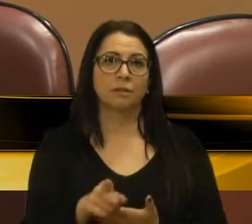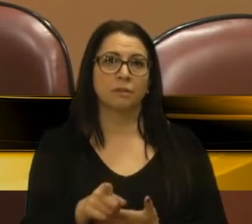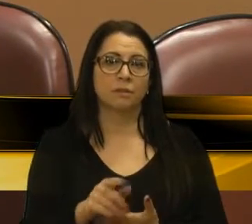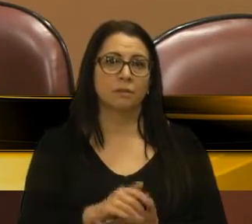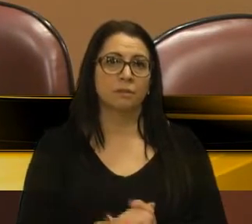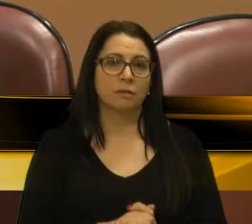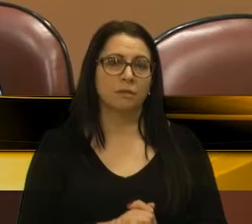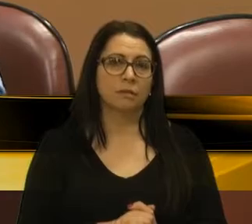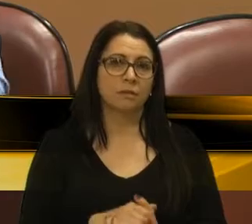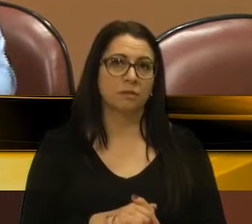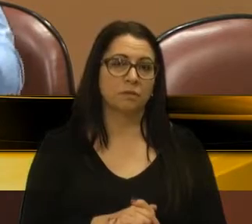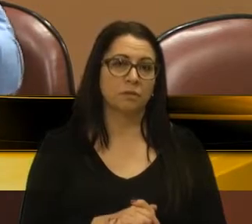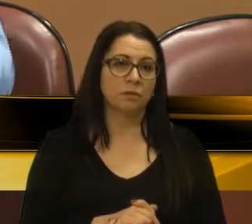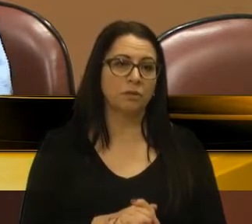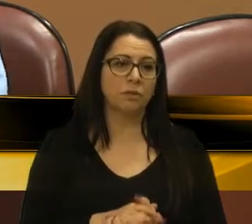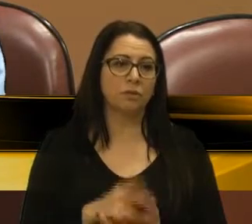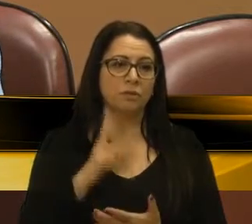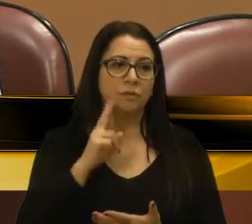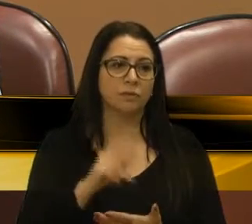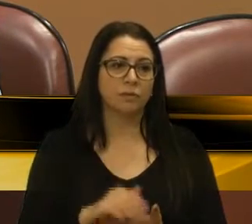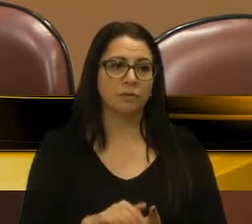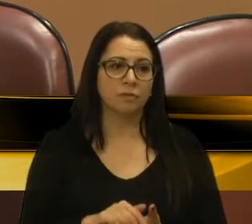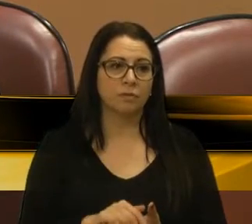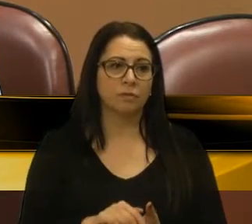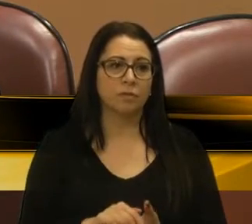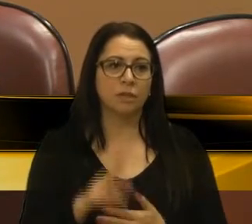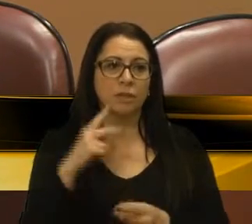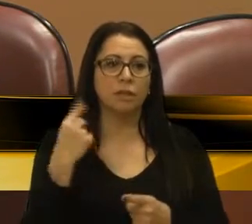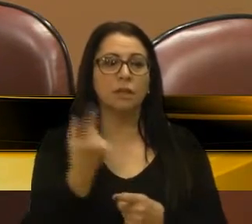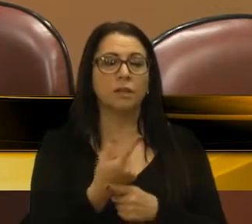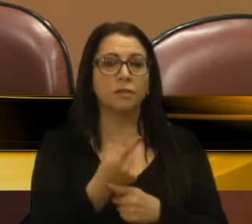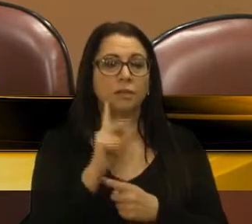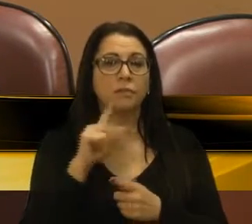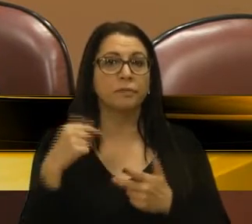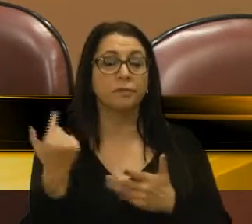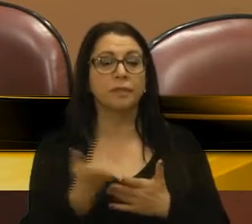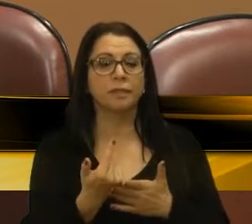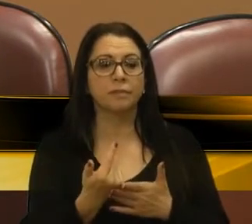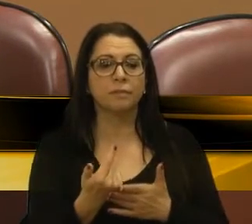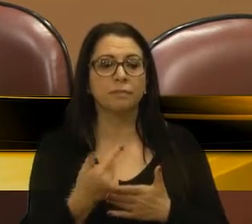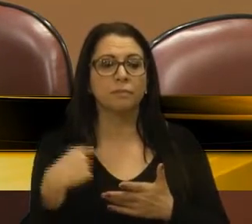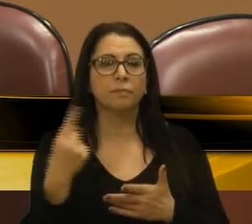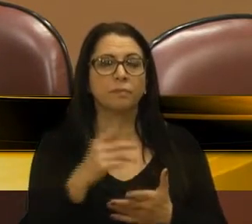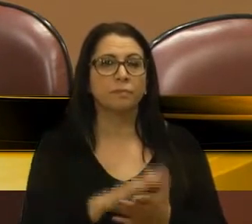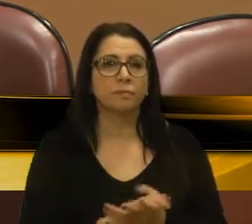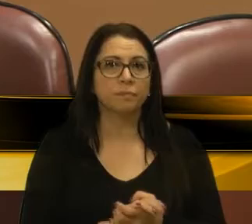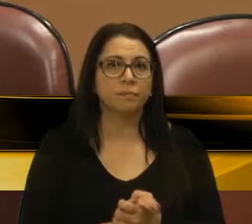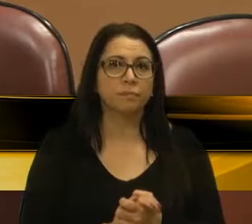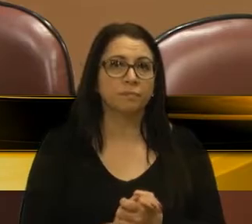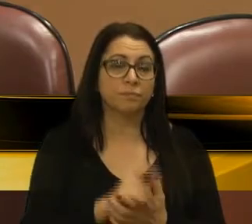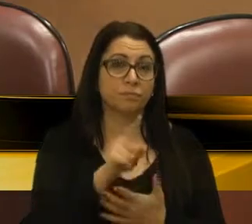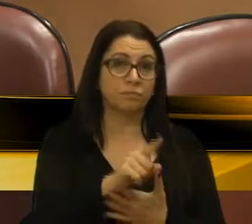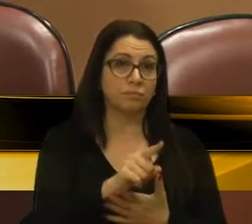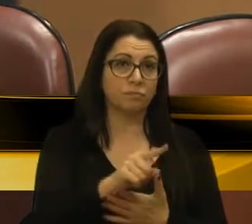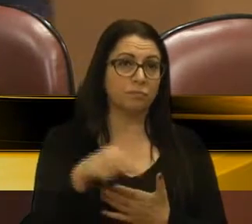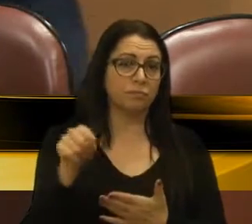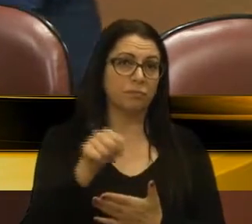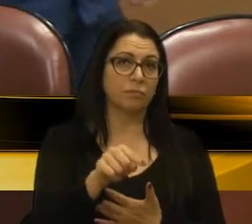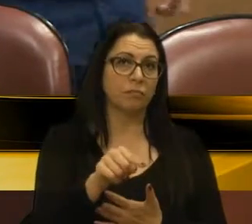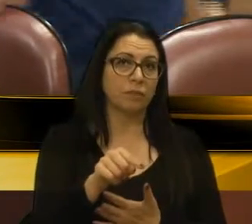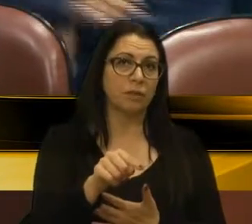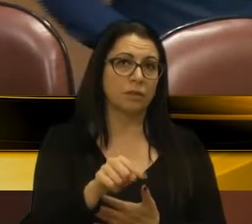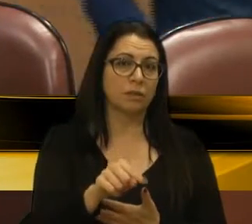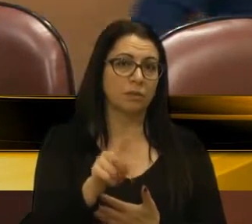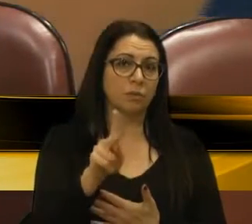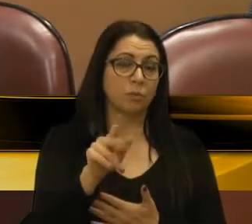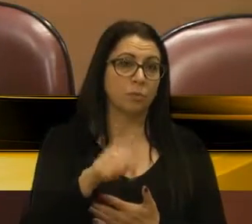meia-noite e meia, a mãe, ó, oi, Wes, desculpa a hora, mas a menina está mal na UPA